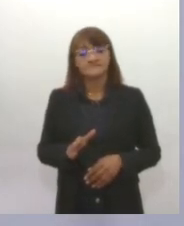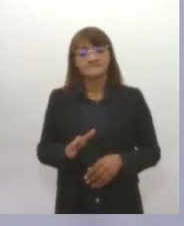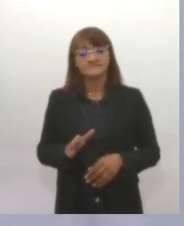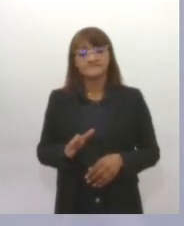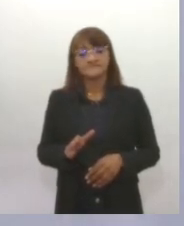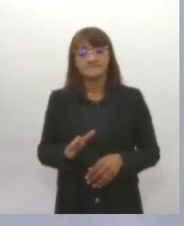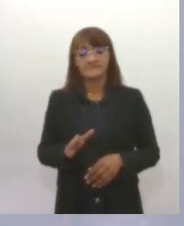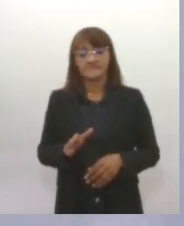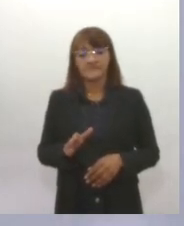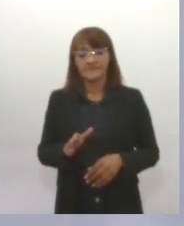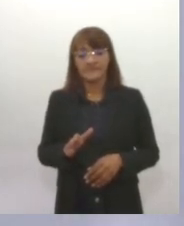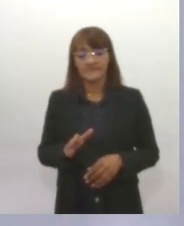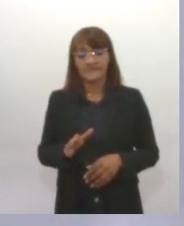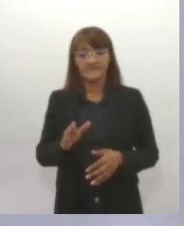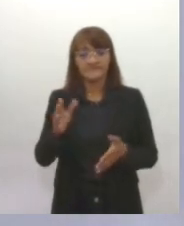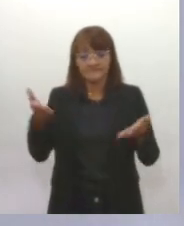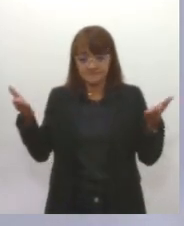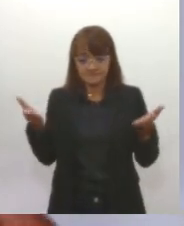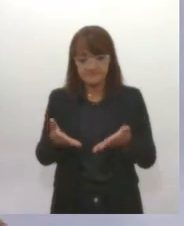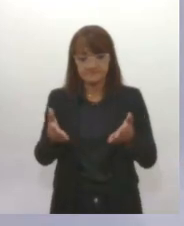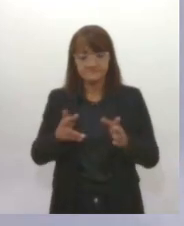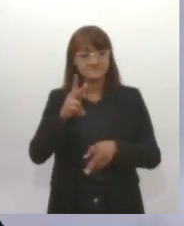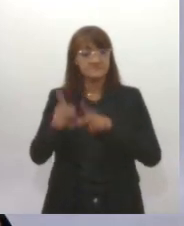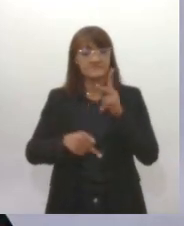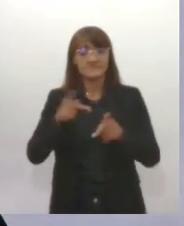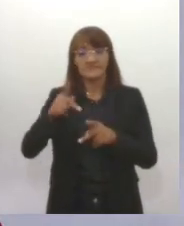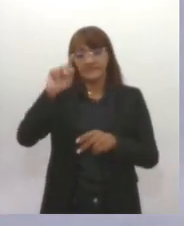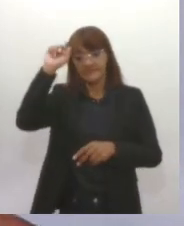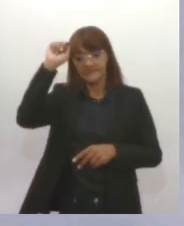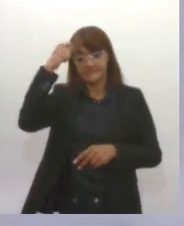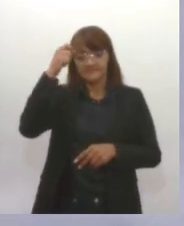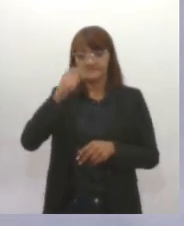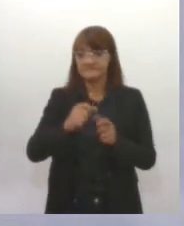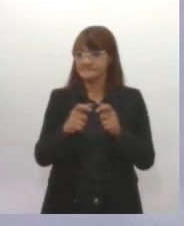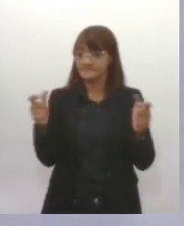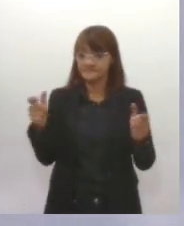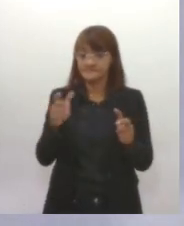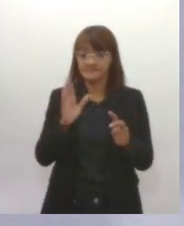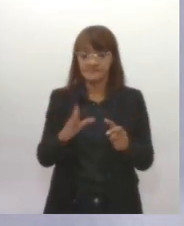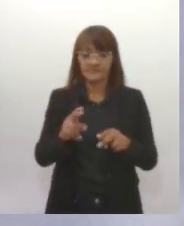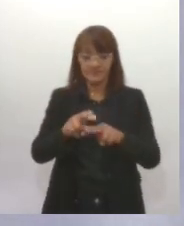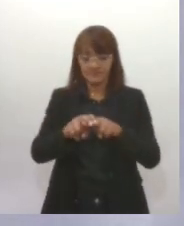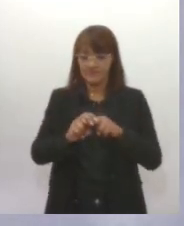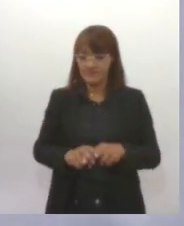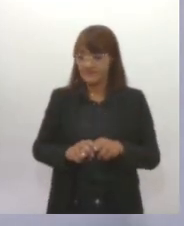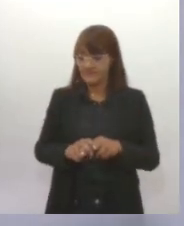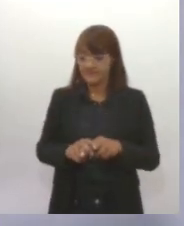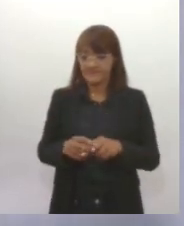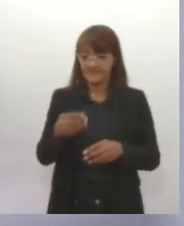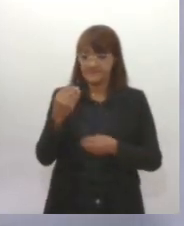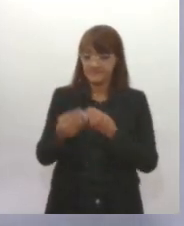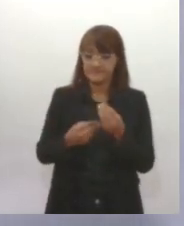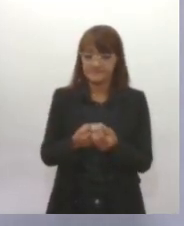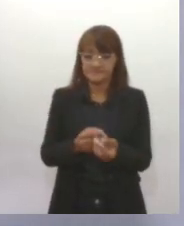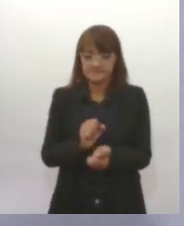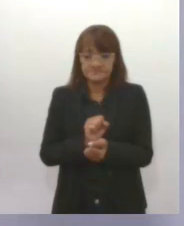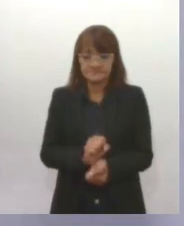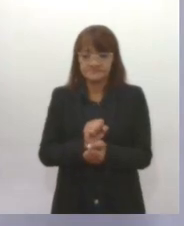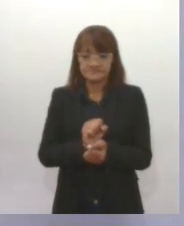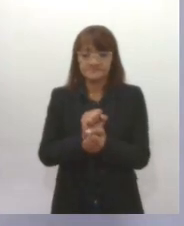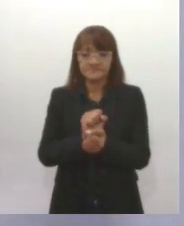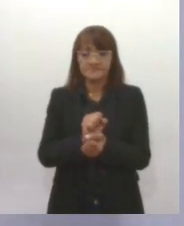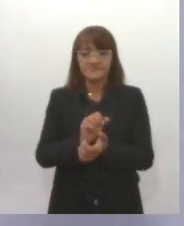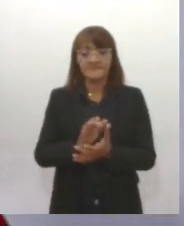a população negra. Consequência desse processo de escravização. E quando foi abolida